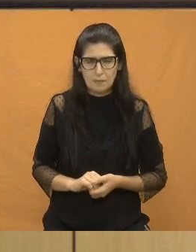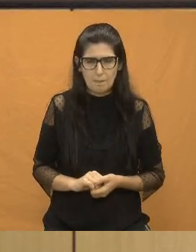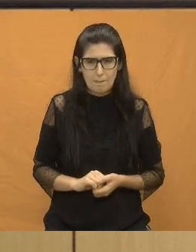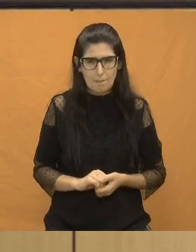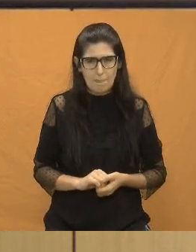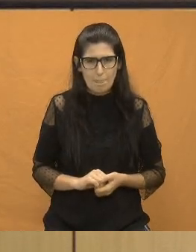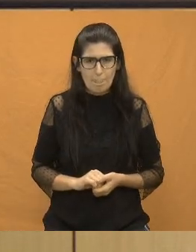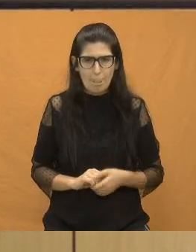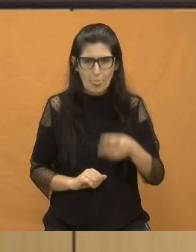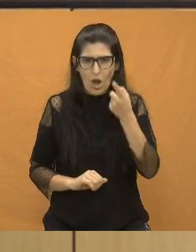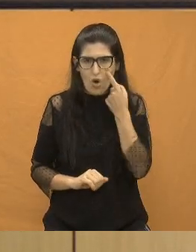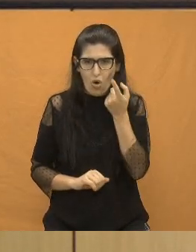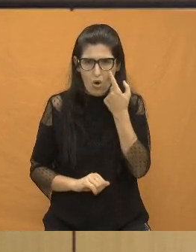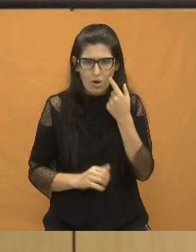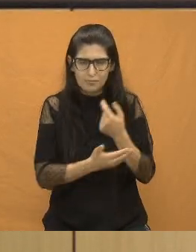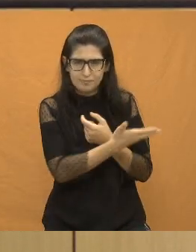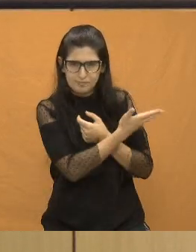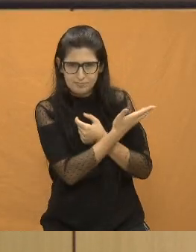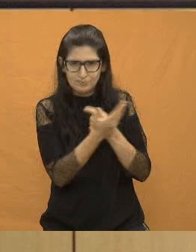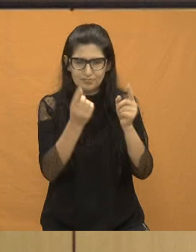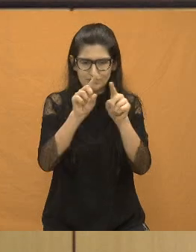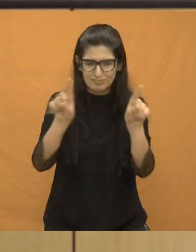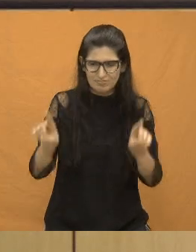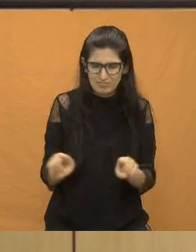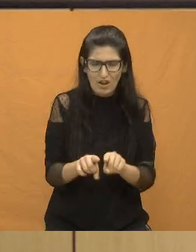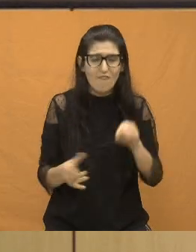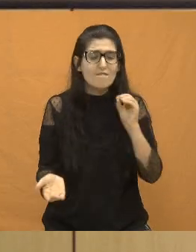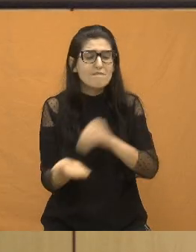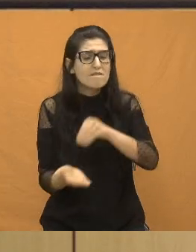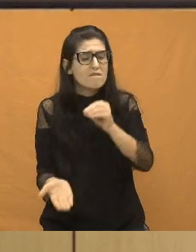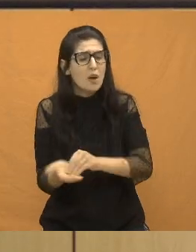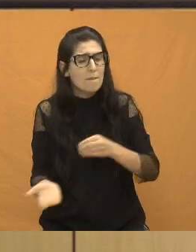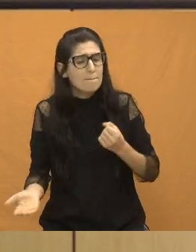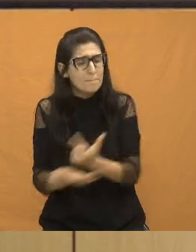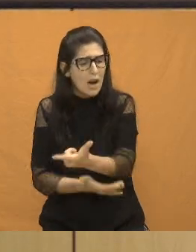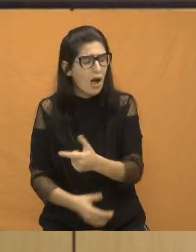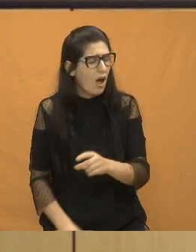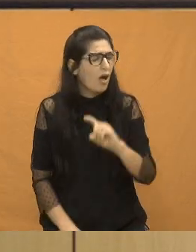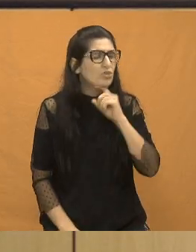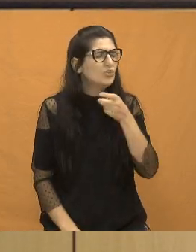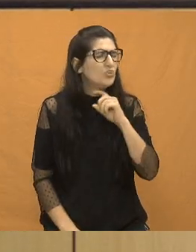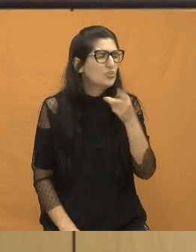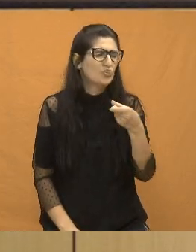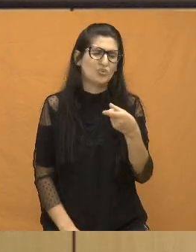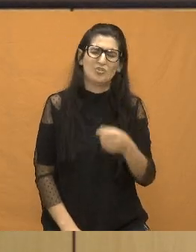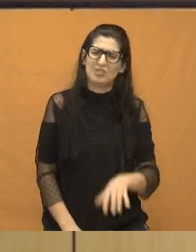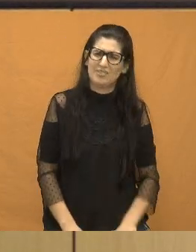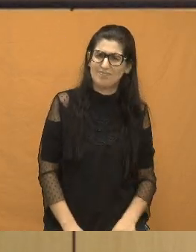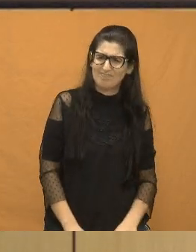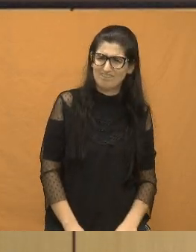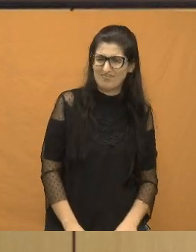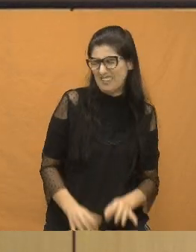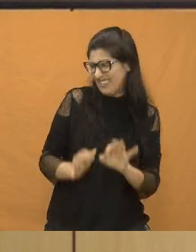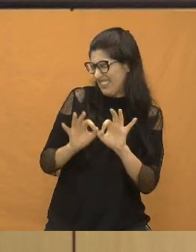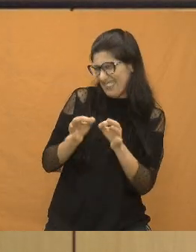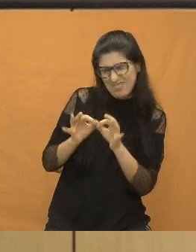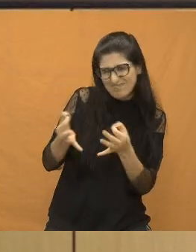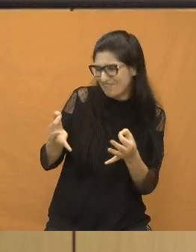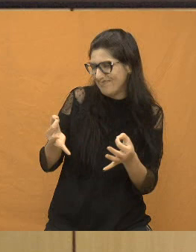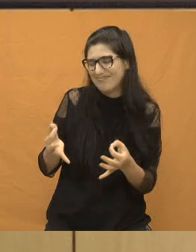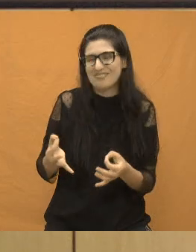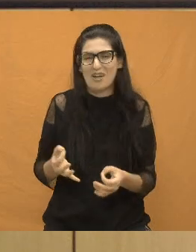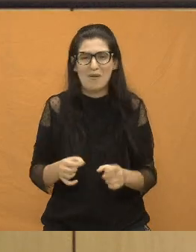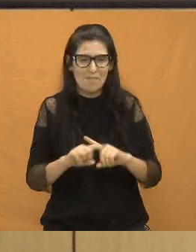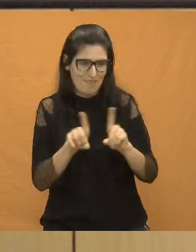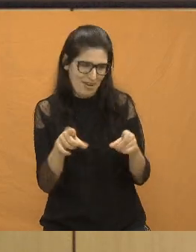esse quadro, Tá? do restos a pagar, só para me tirar uma dúvida, que é coisa bem primária, mas a gente